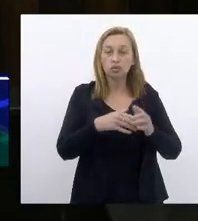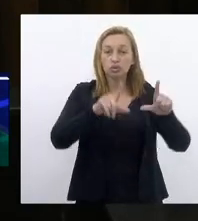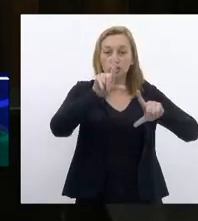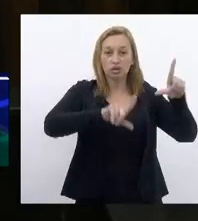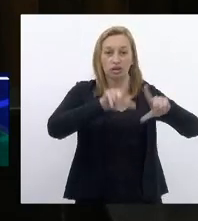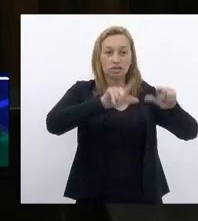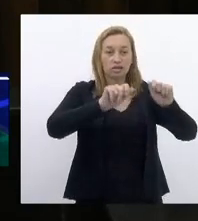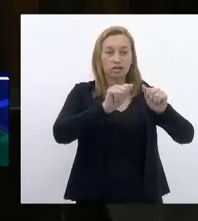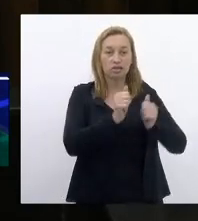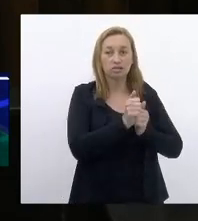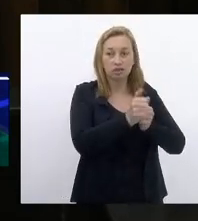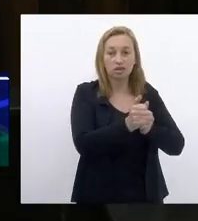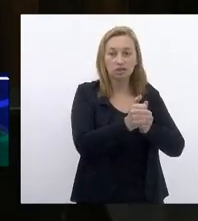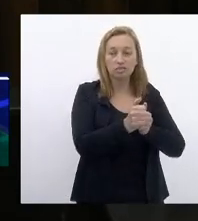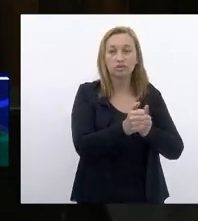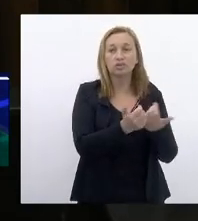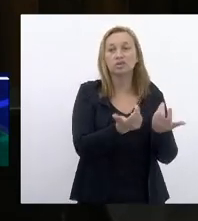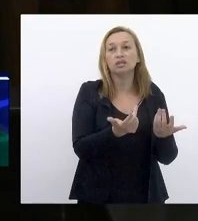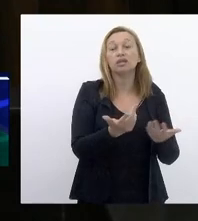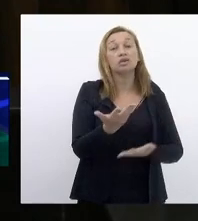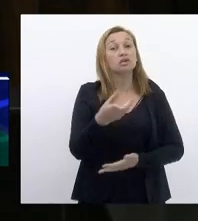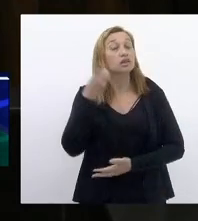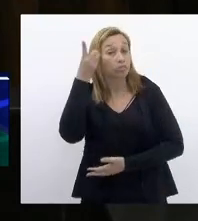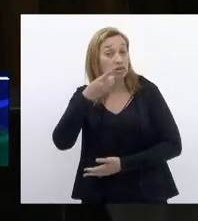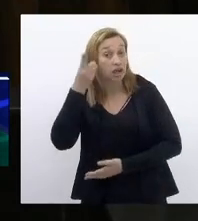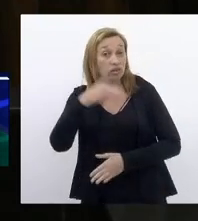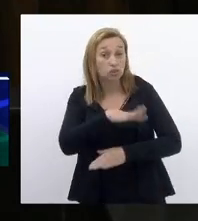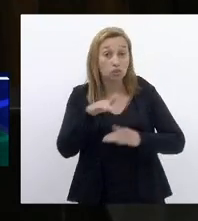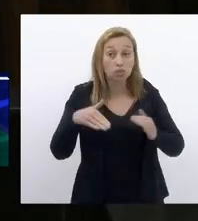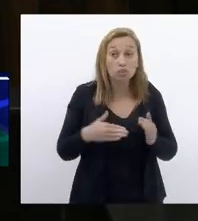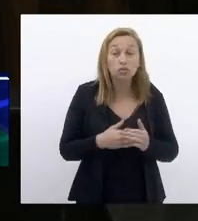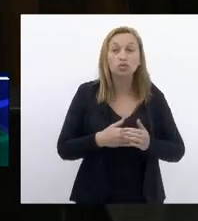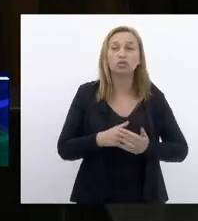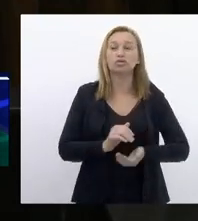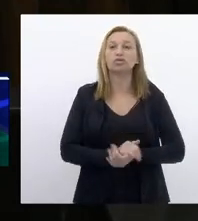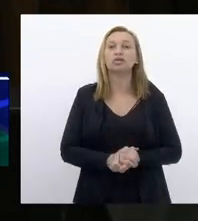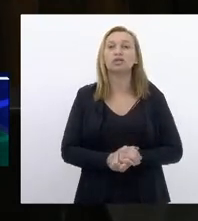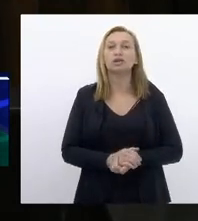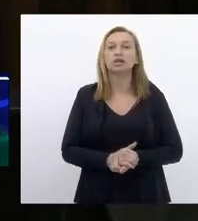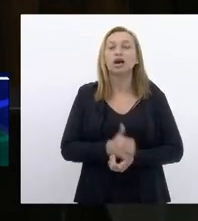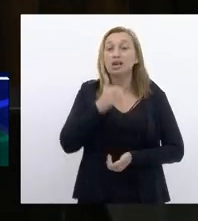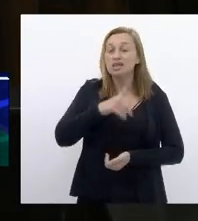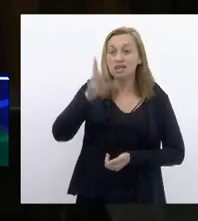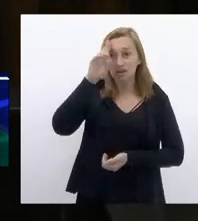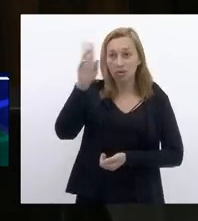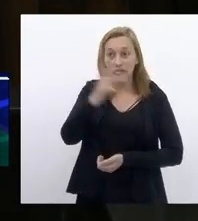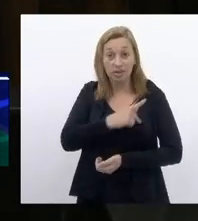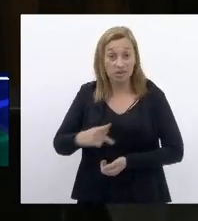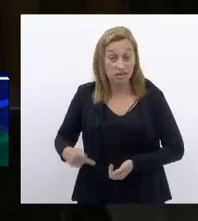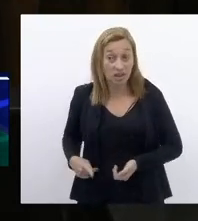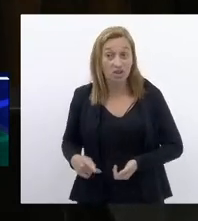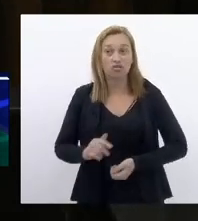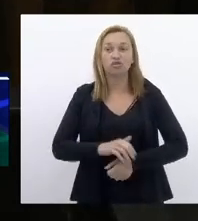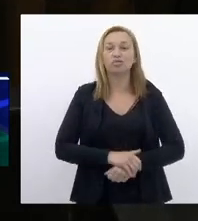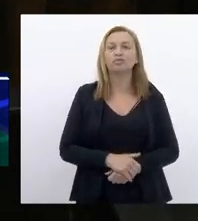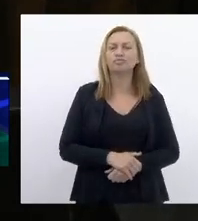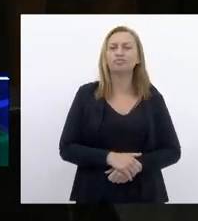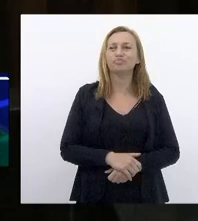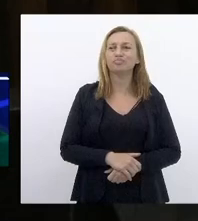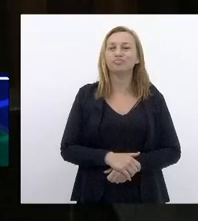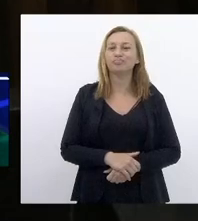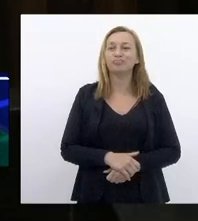Alerj, a todos os deputados, todas as deputadas. Senhora presidente, eu vou, de maneira muito